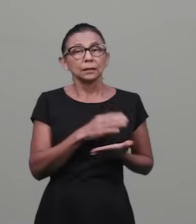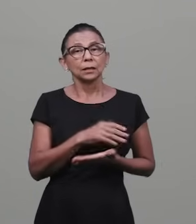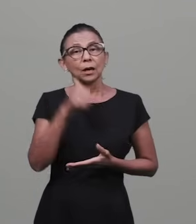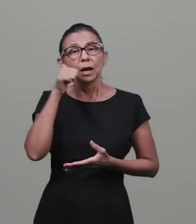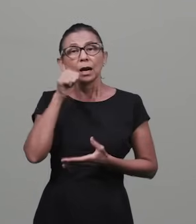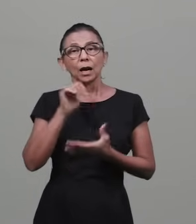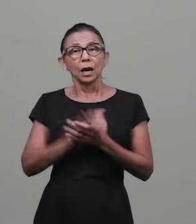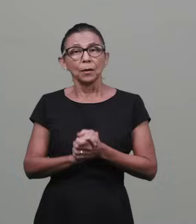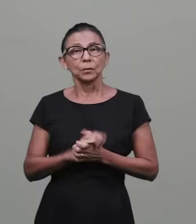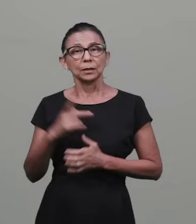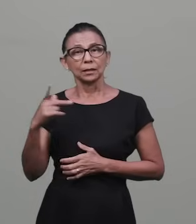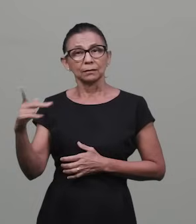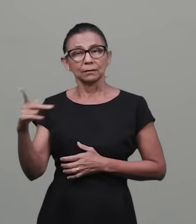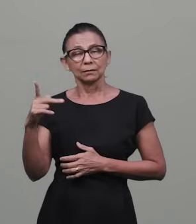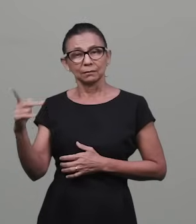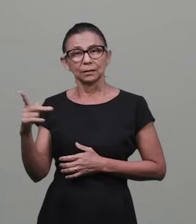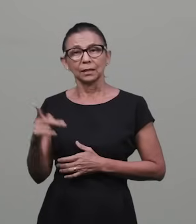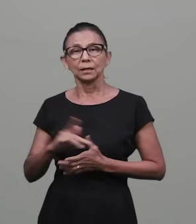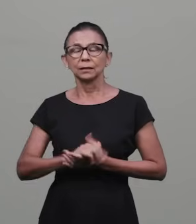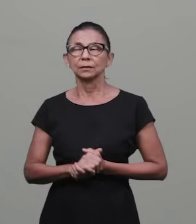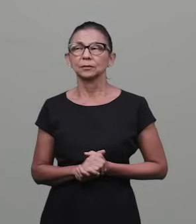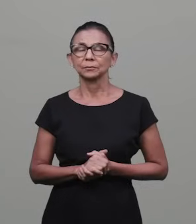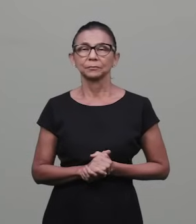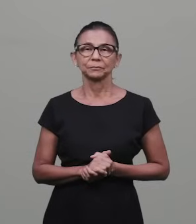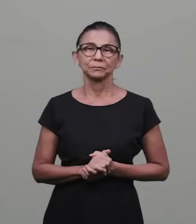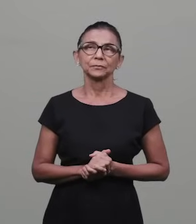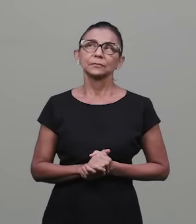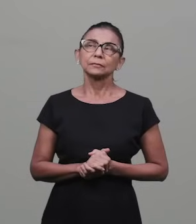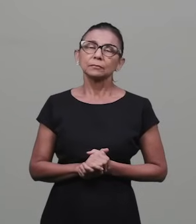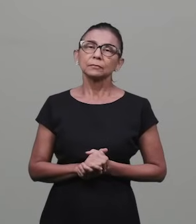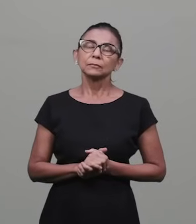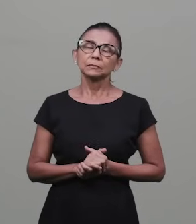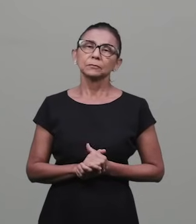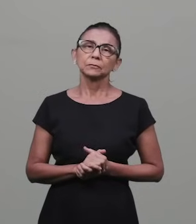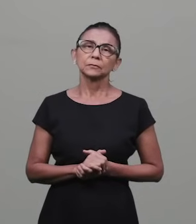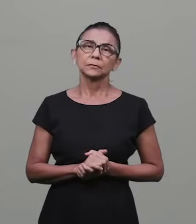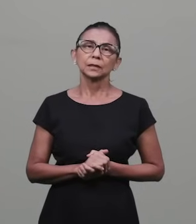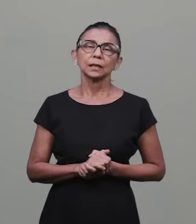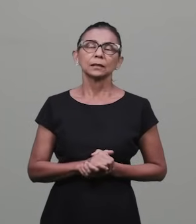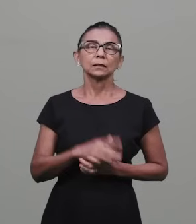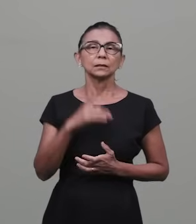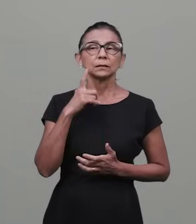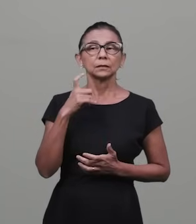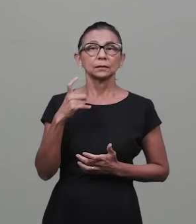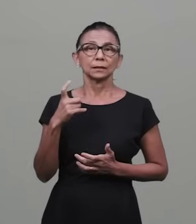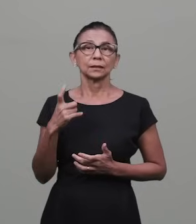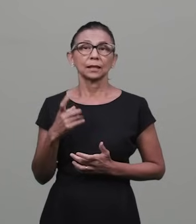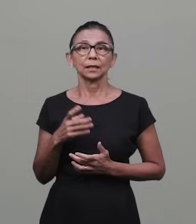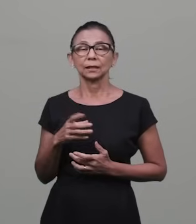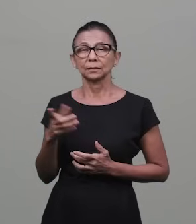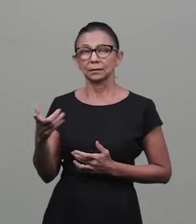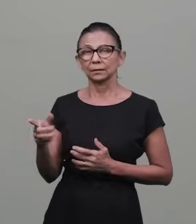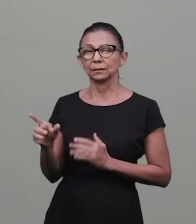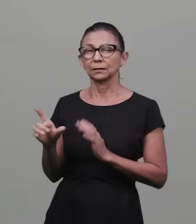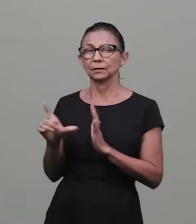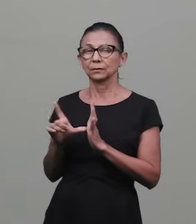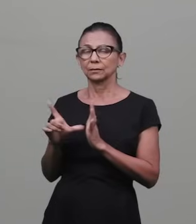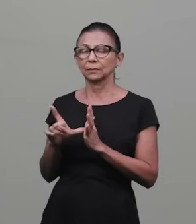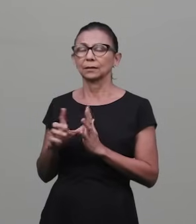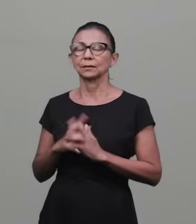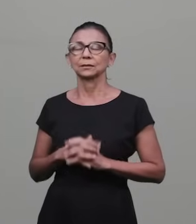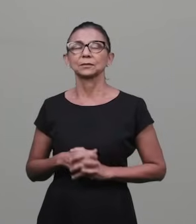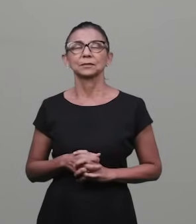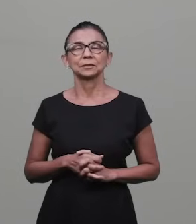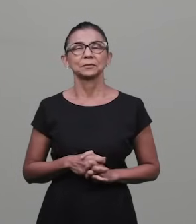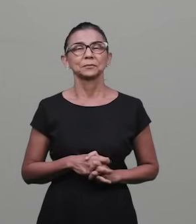E essa, por incrível que pareça, ela tinha interesse por um homem igual Lutero, porque ela gostava das posições de Lutero,